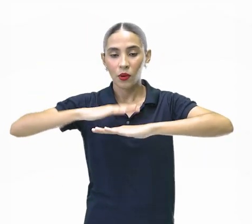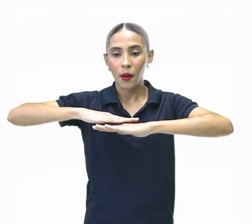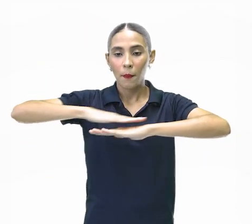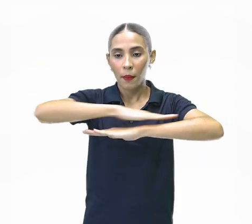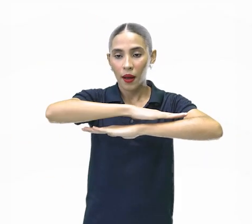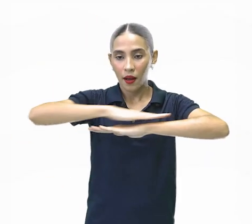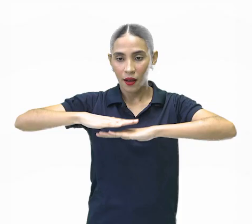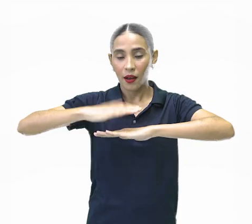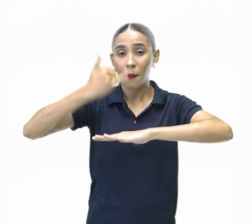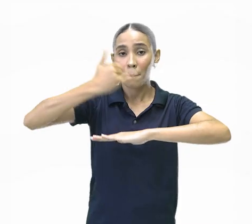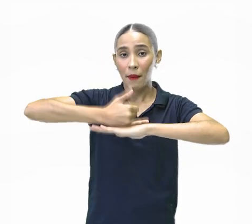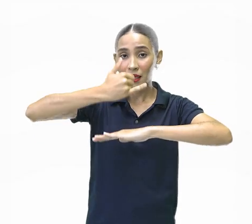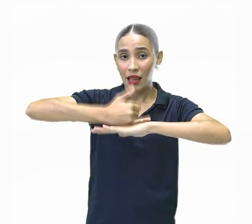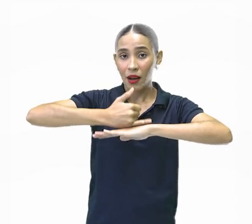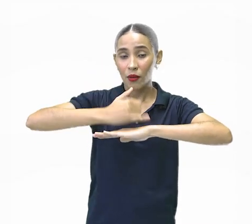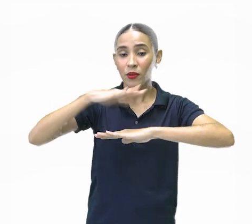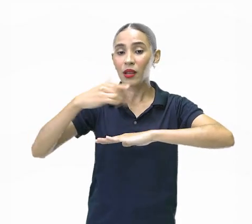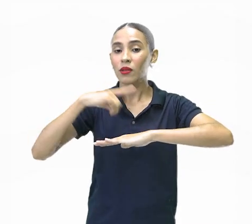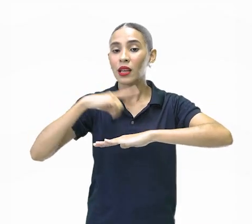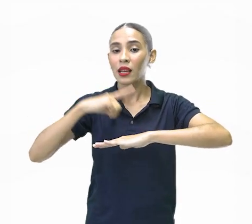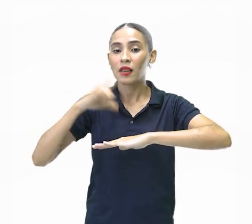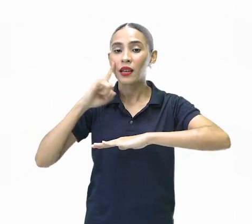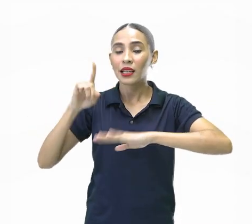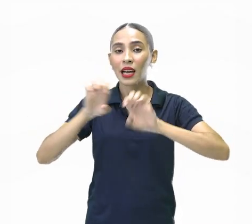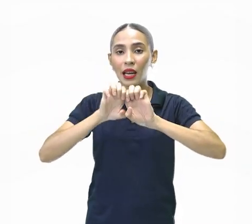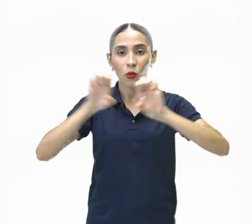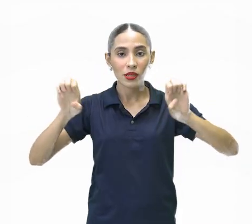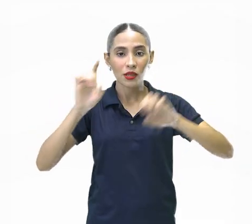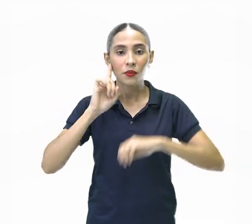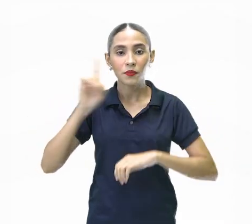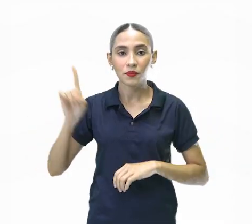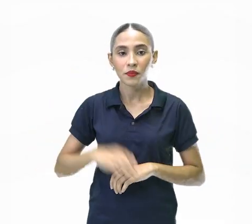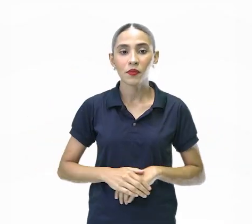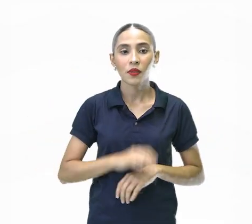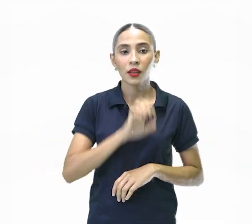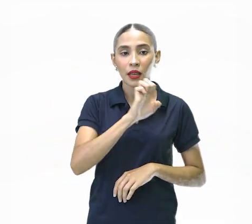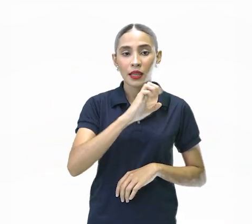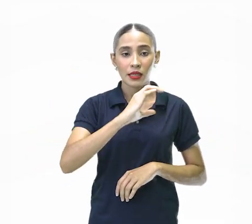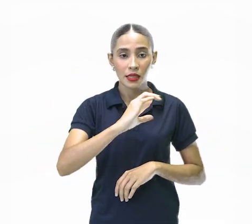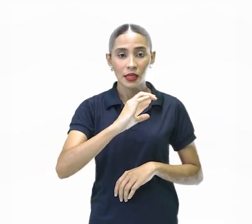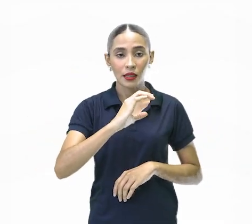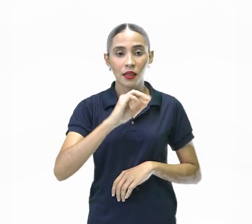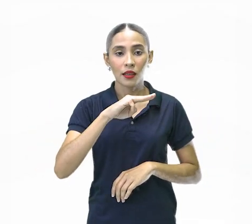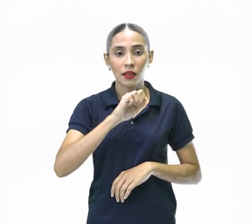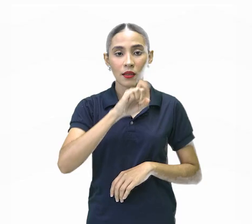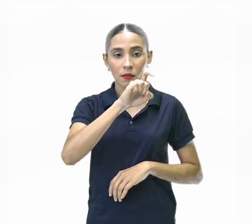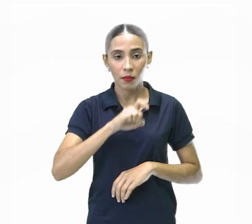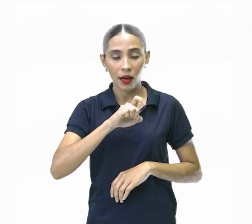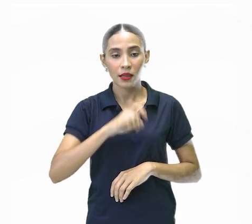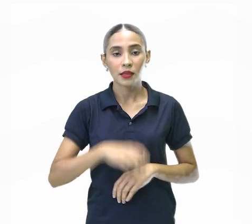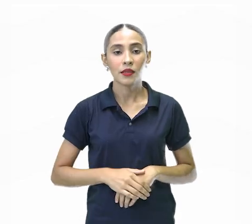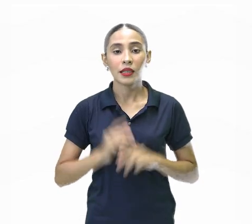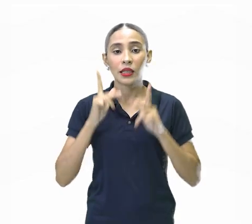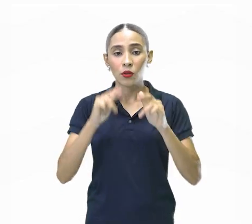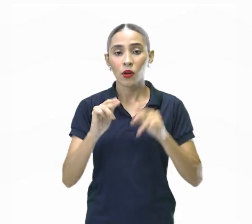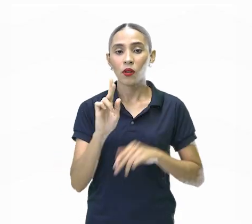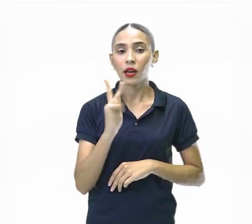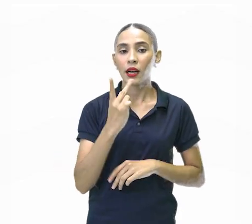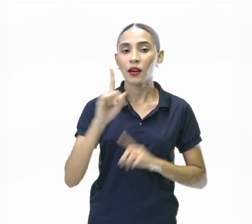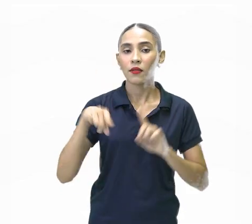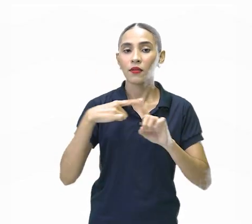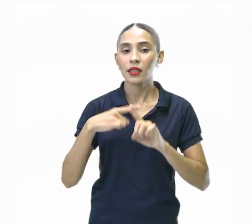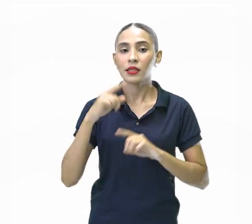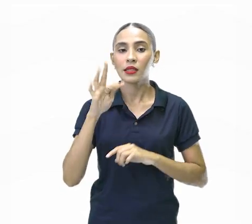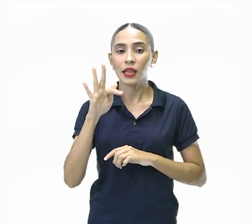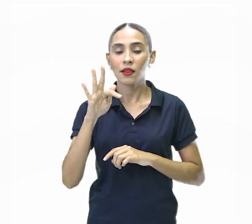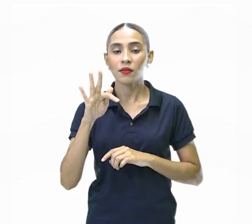superfície metálica. Aí nós temos a equação EC max H vezes F menos